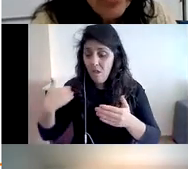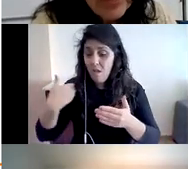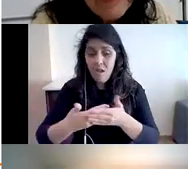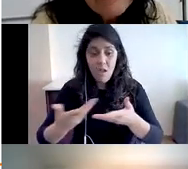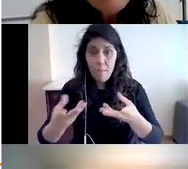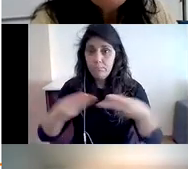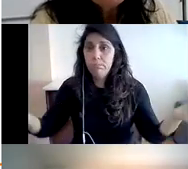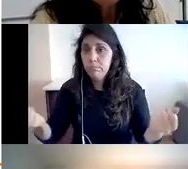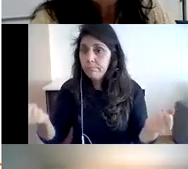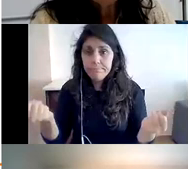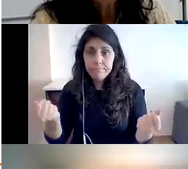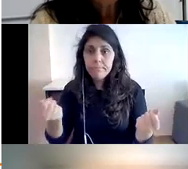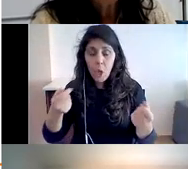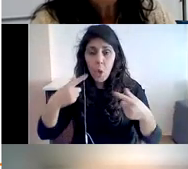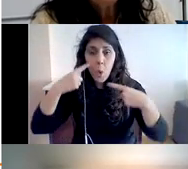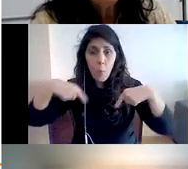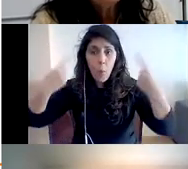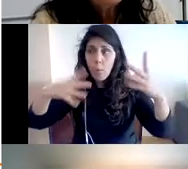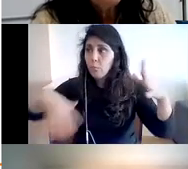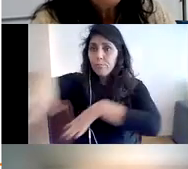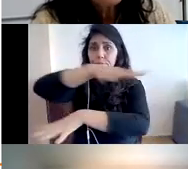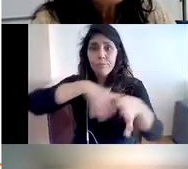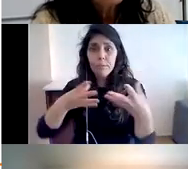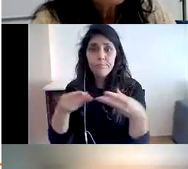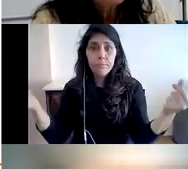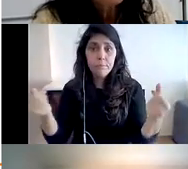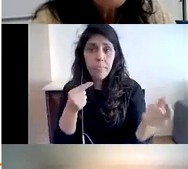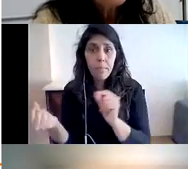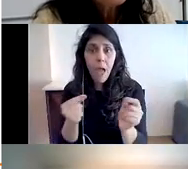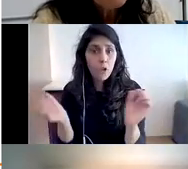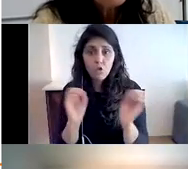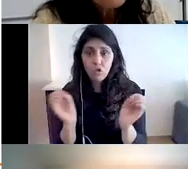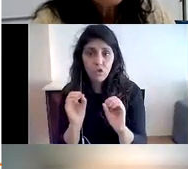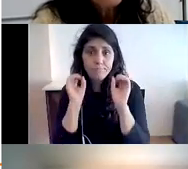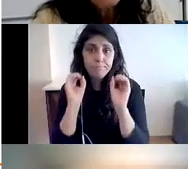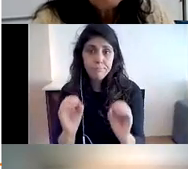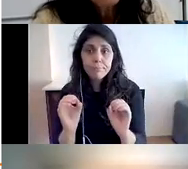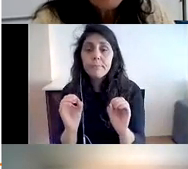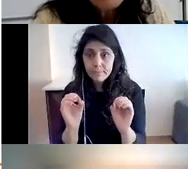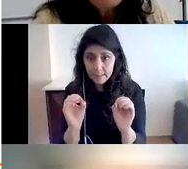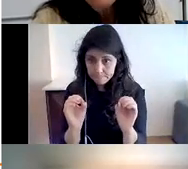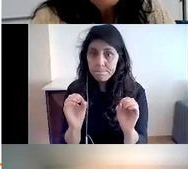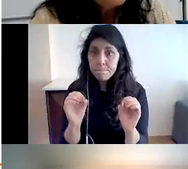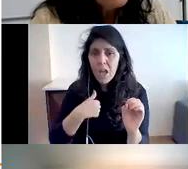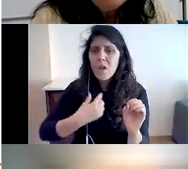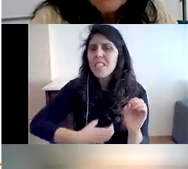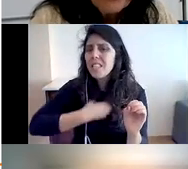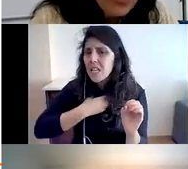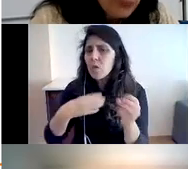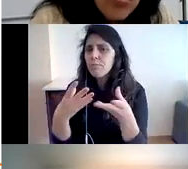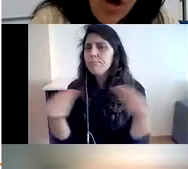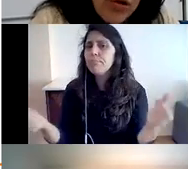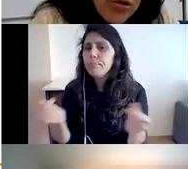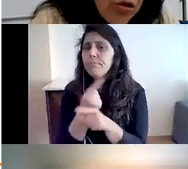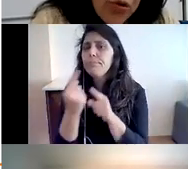esfera pública. E, portanto, tenho muito este sentimento de que desapareceu da esfera pública,